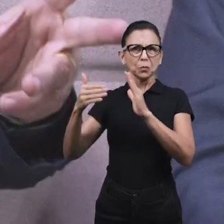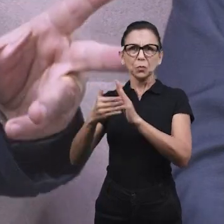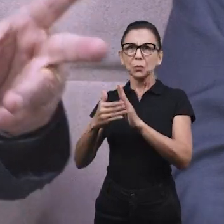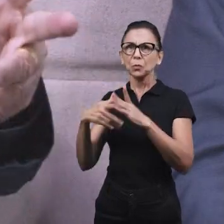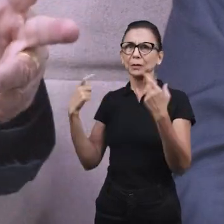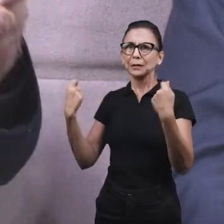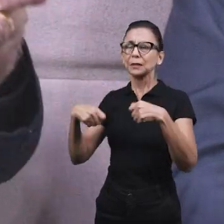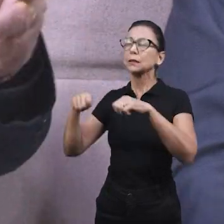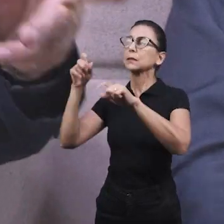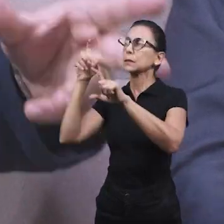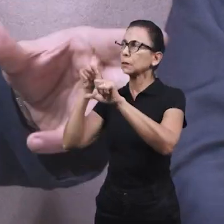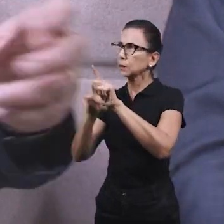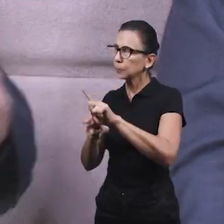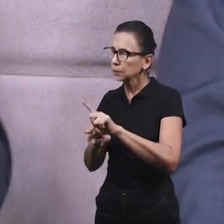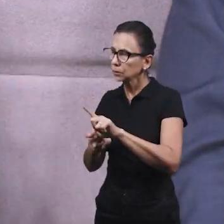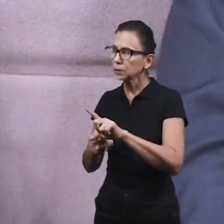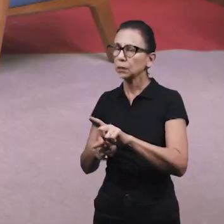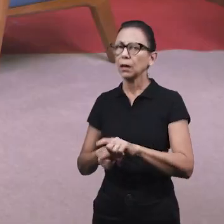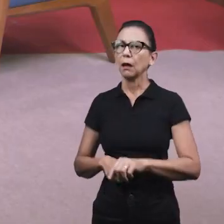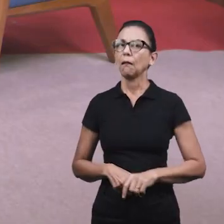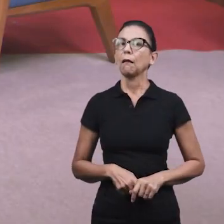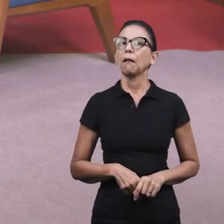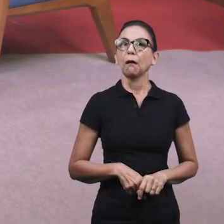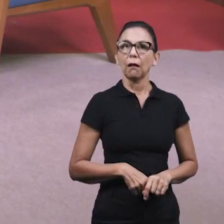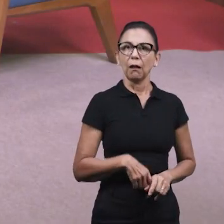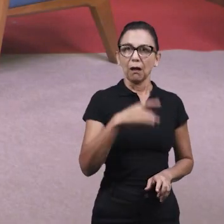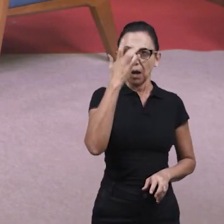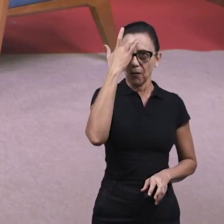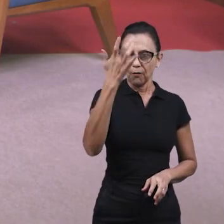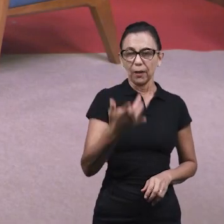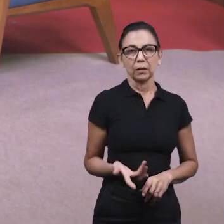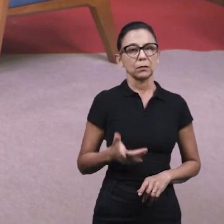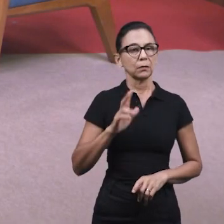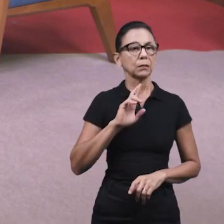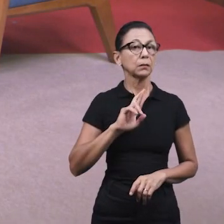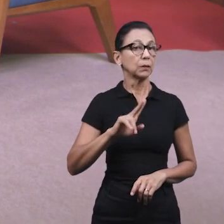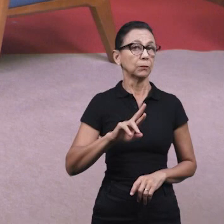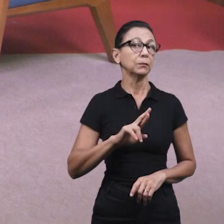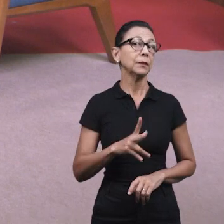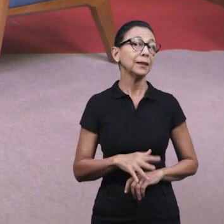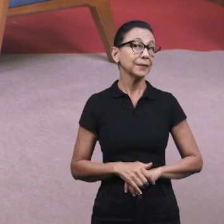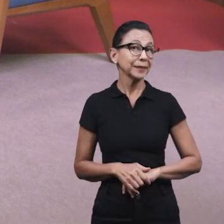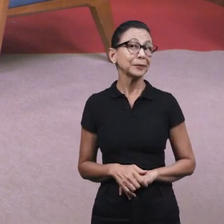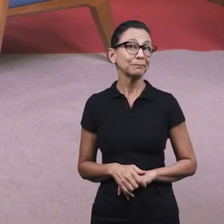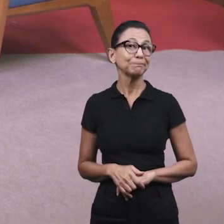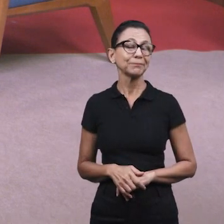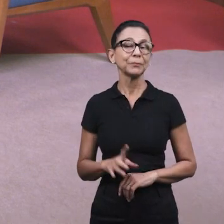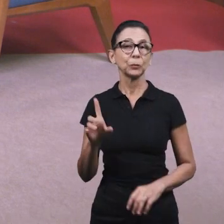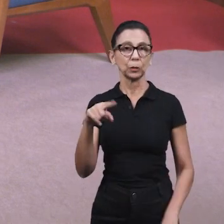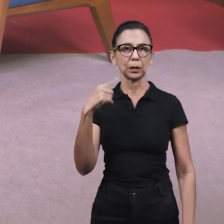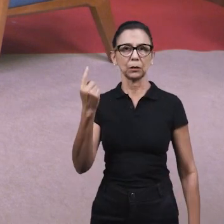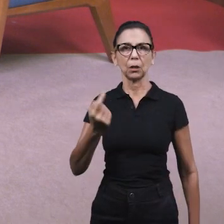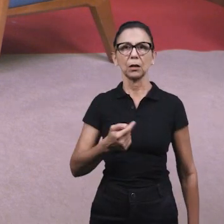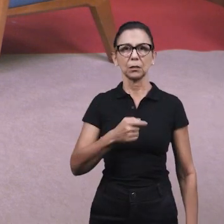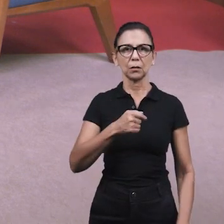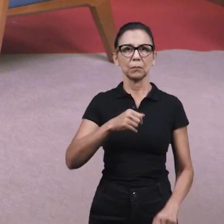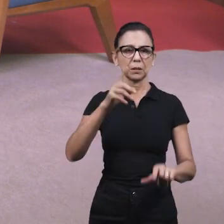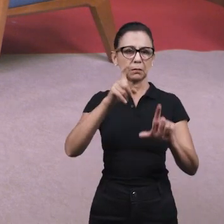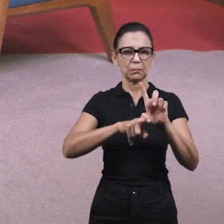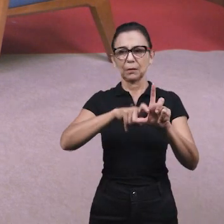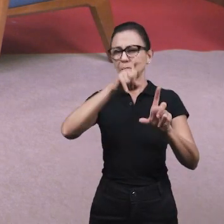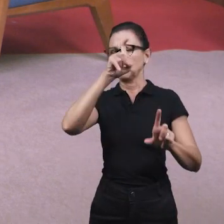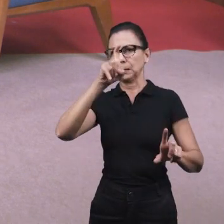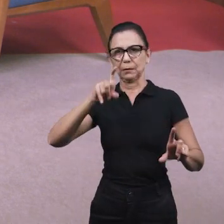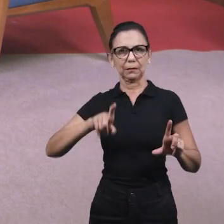E isso não é fácil falar. Porque nós sempre confiamos em alguma coisa de nós mesmos. Mas Deus